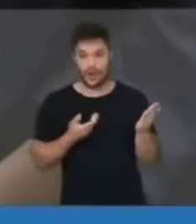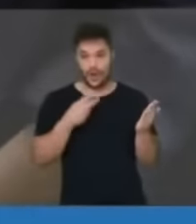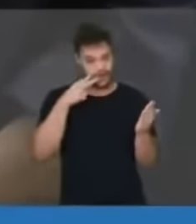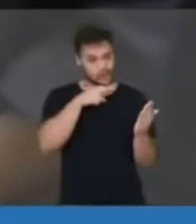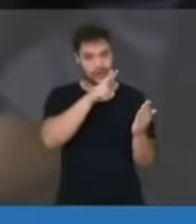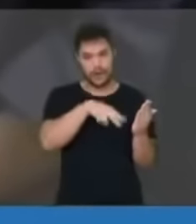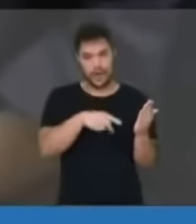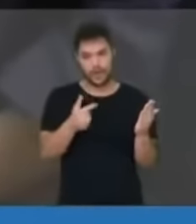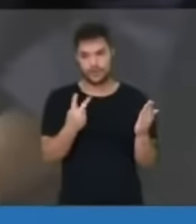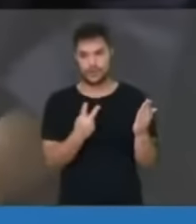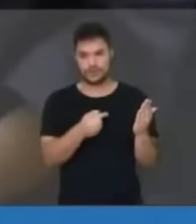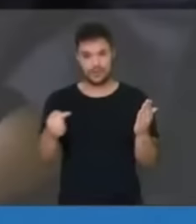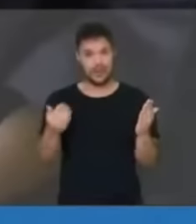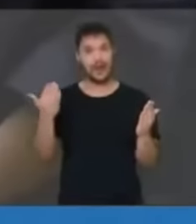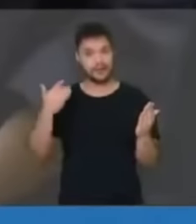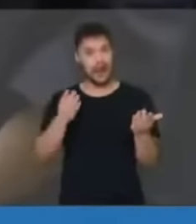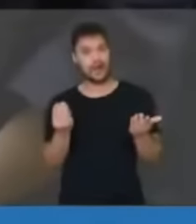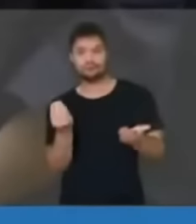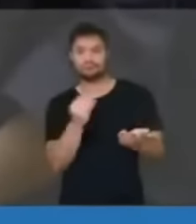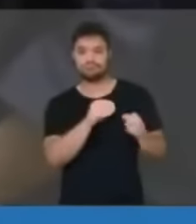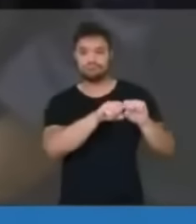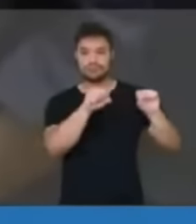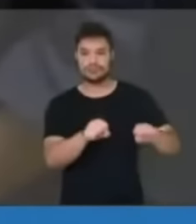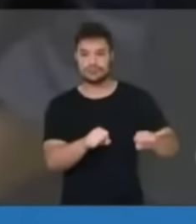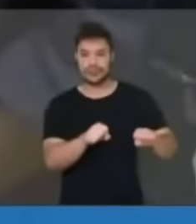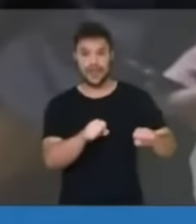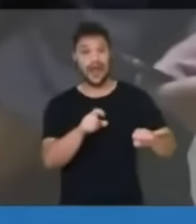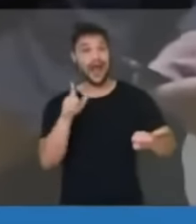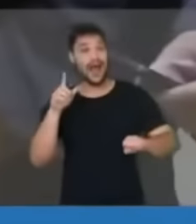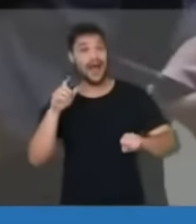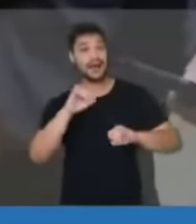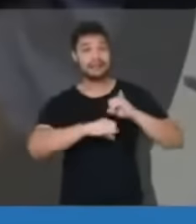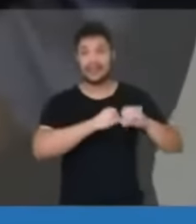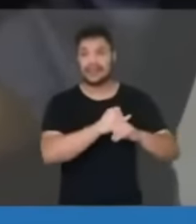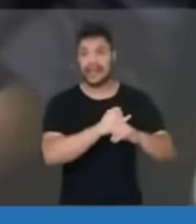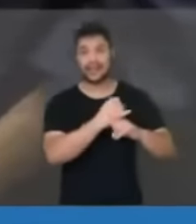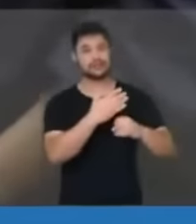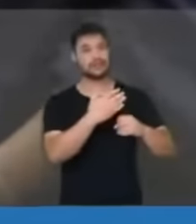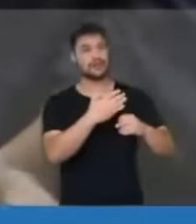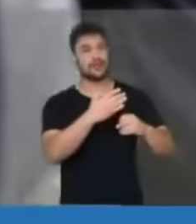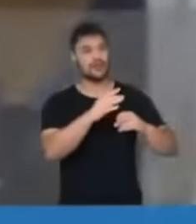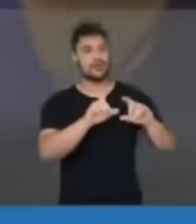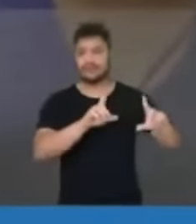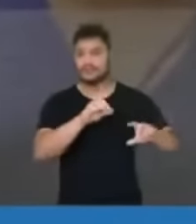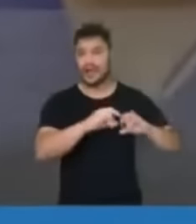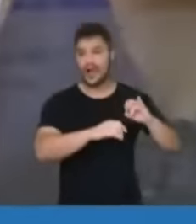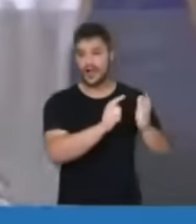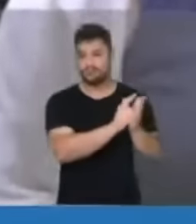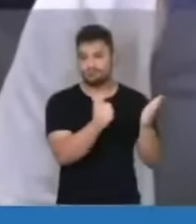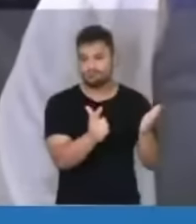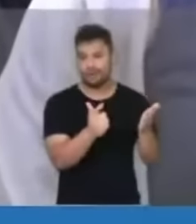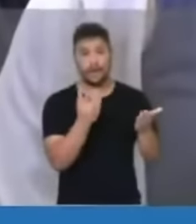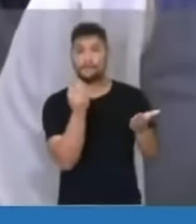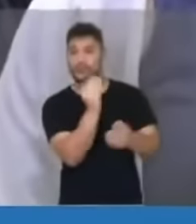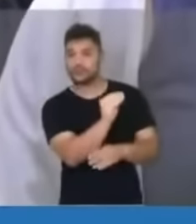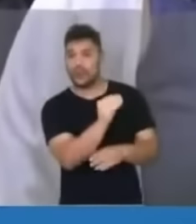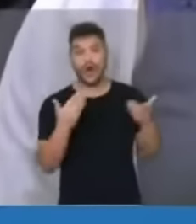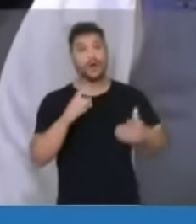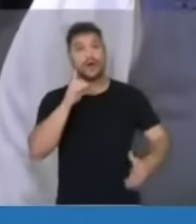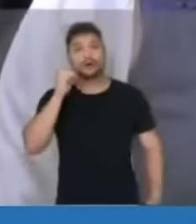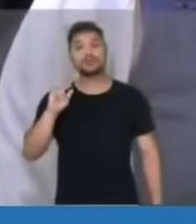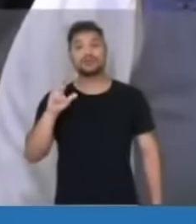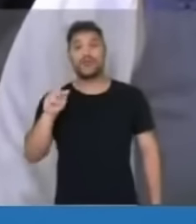de 2 semanas foi disponibilizado pela imprensa de forma extraoficial. E agora está o nosso deputado Chico Alencar